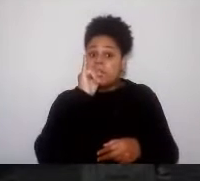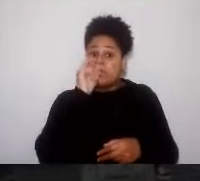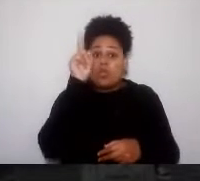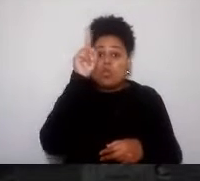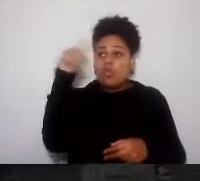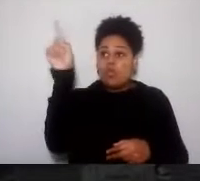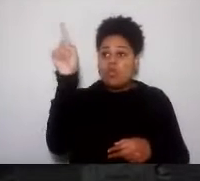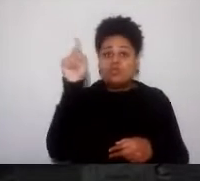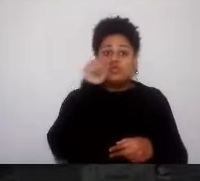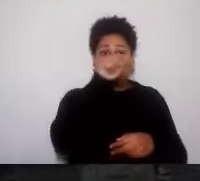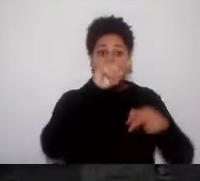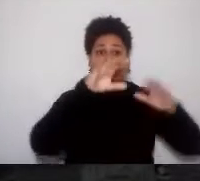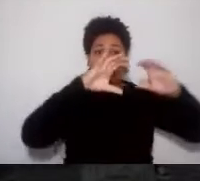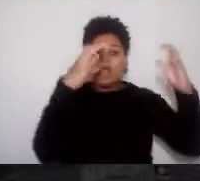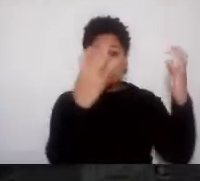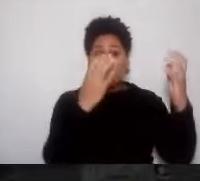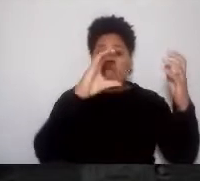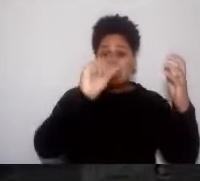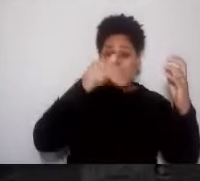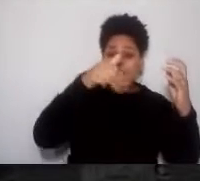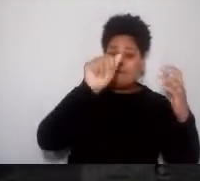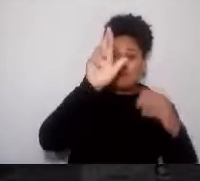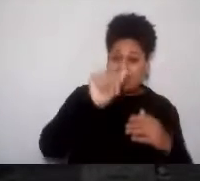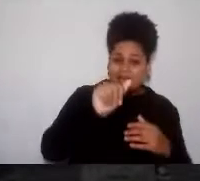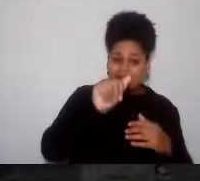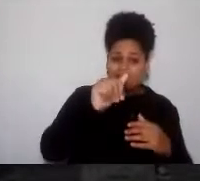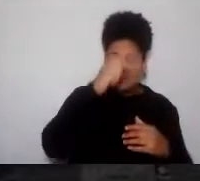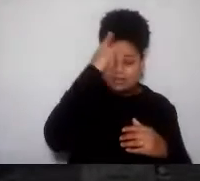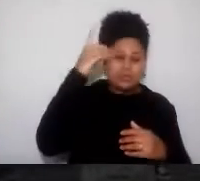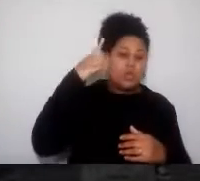na Câmara dos Deputados da